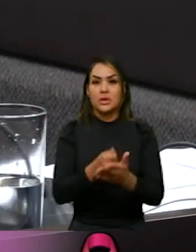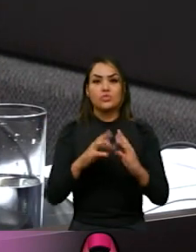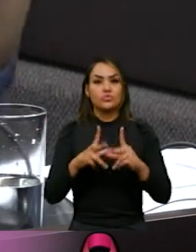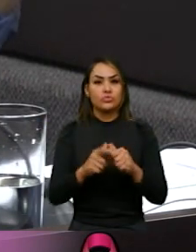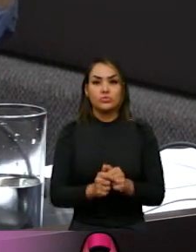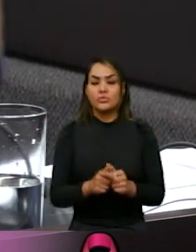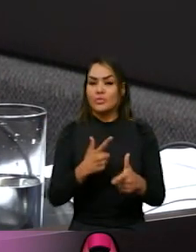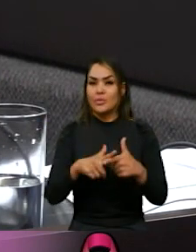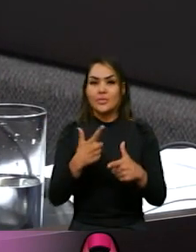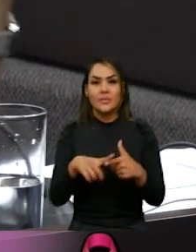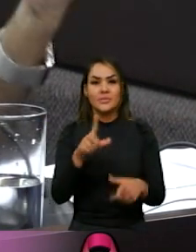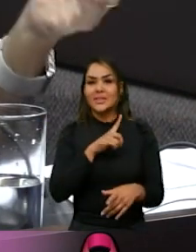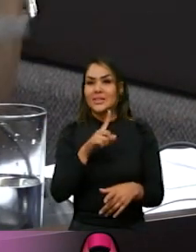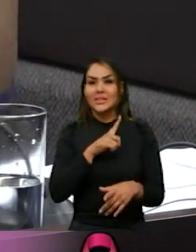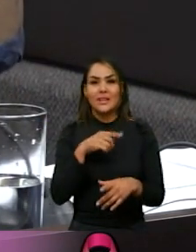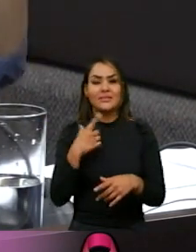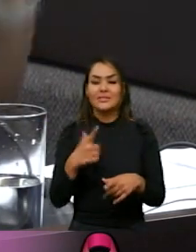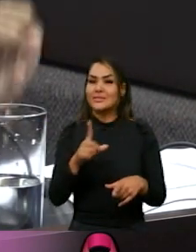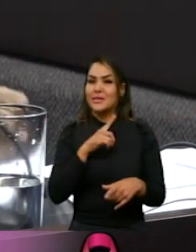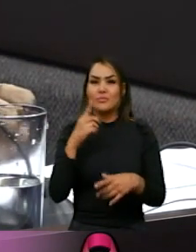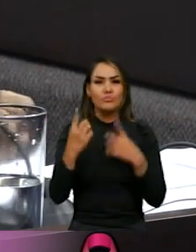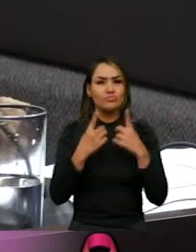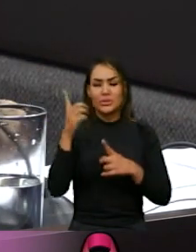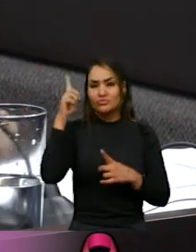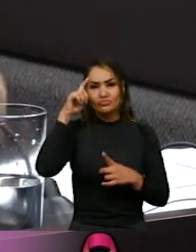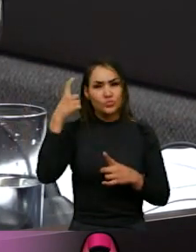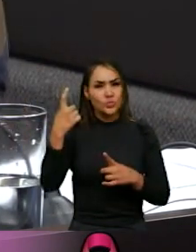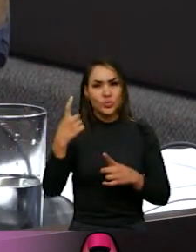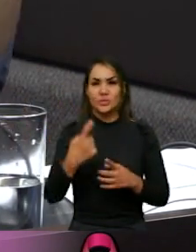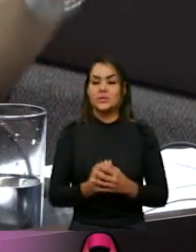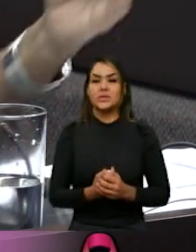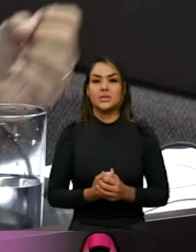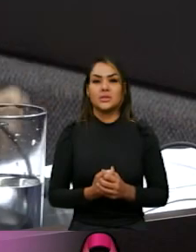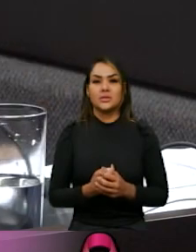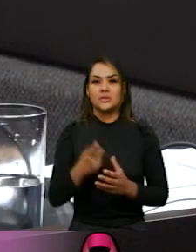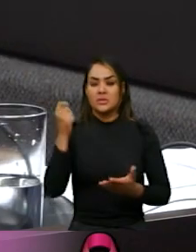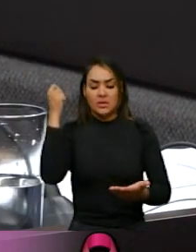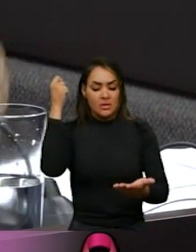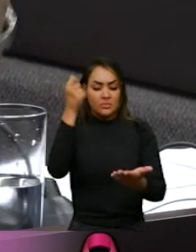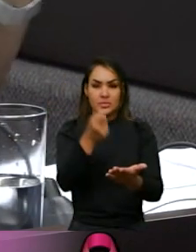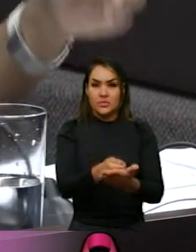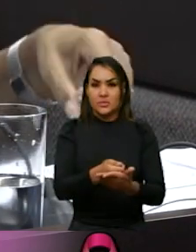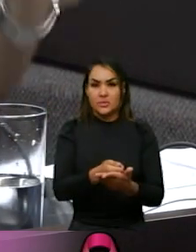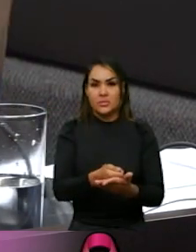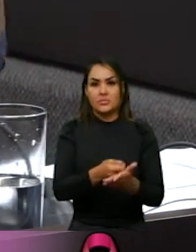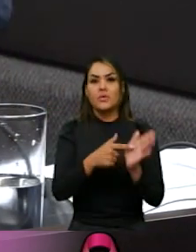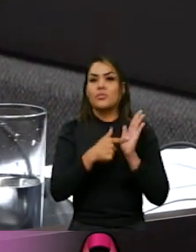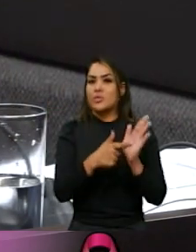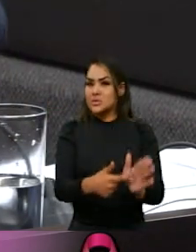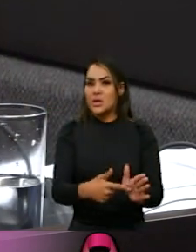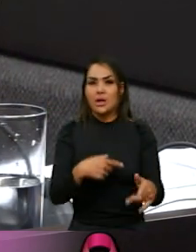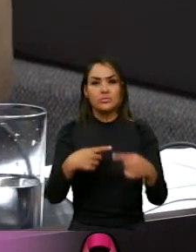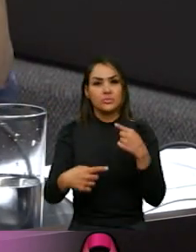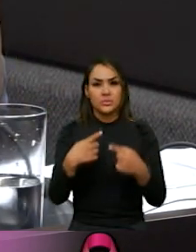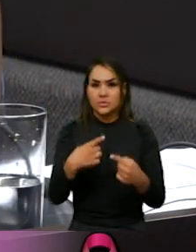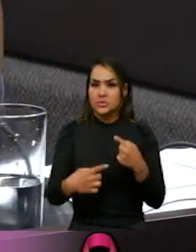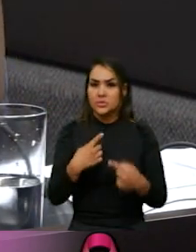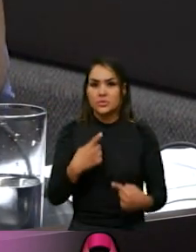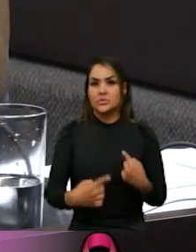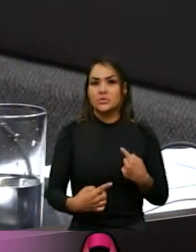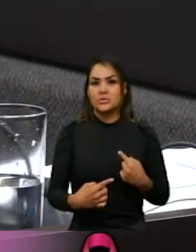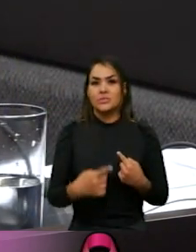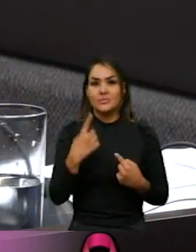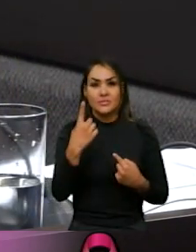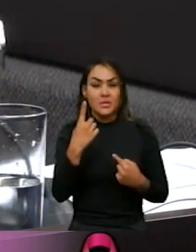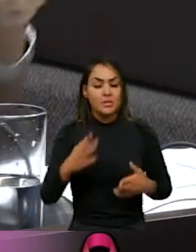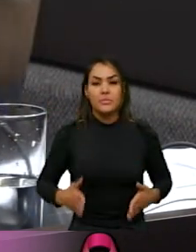questões que surgiram e que teve alguma dúvida sobre a honestidade e a aplicação dos recursos públicos foram discutidas no